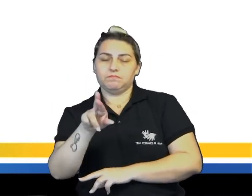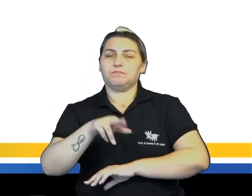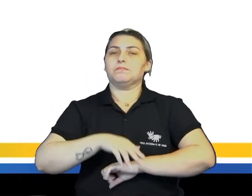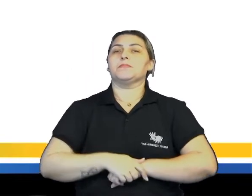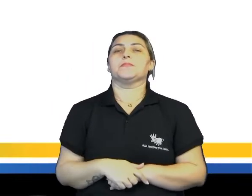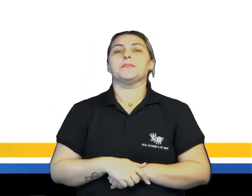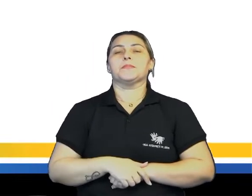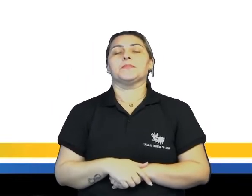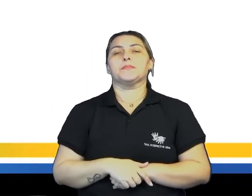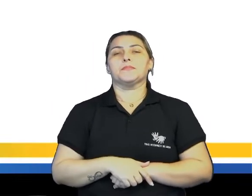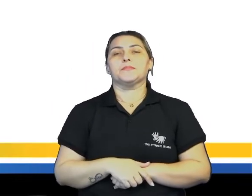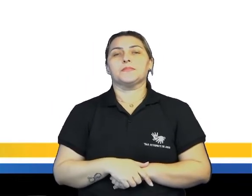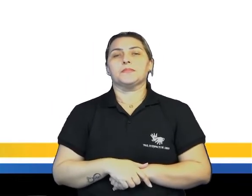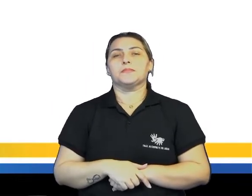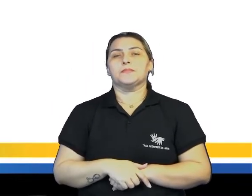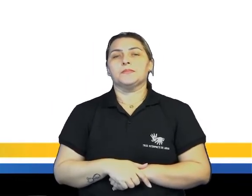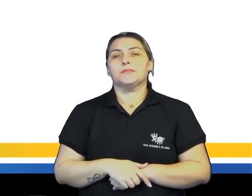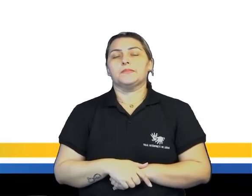Muito bem, gente.